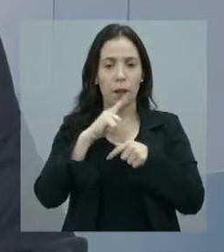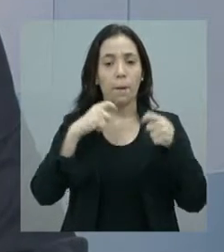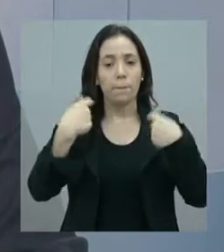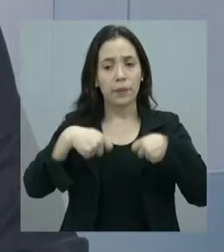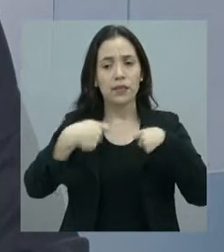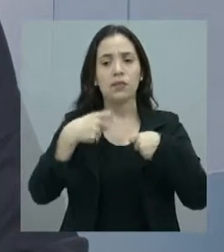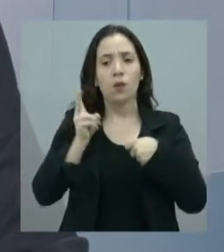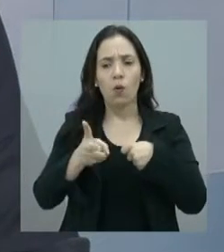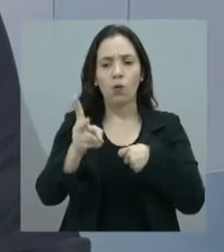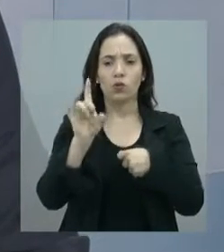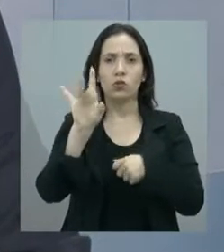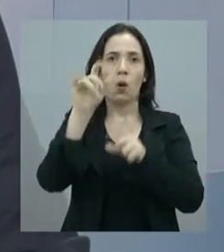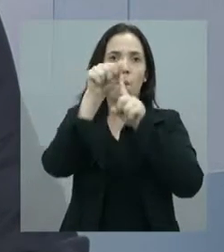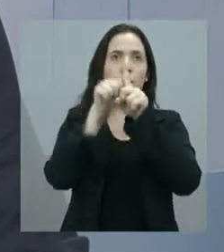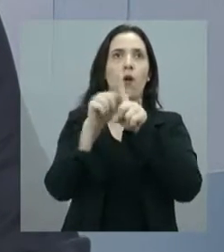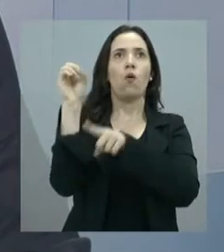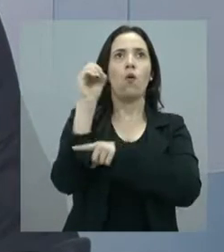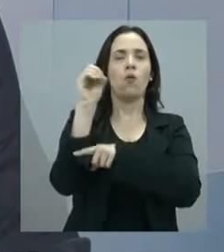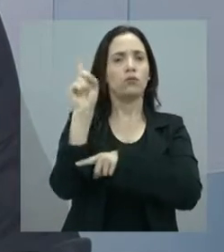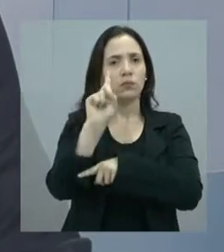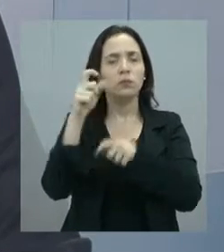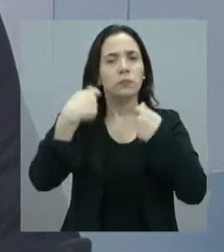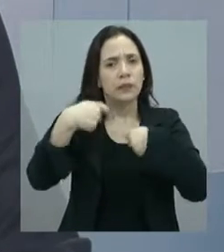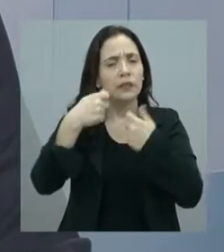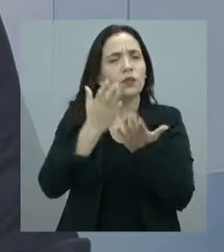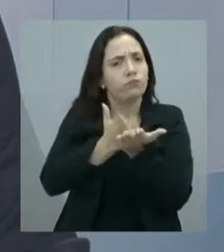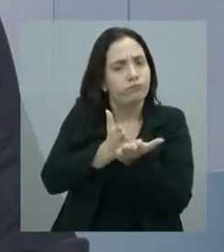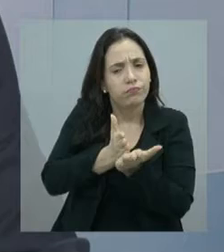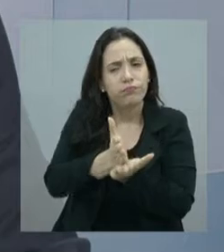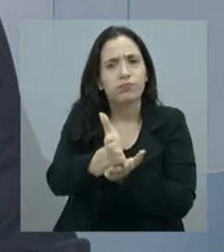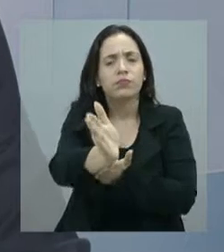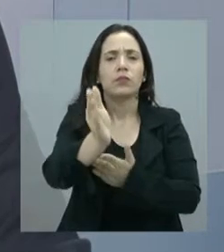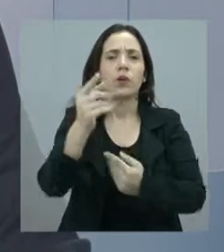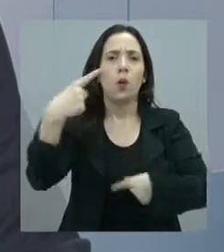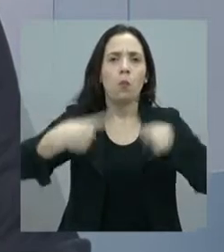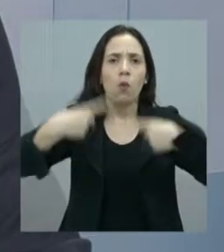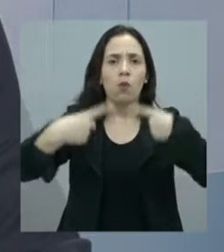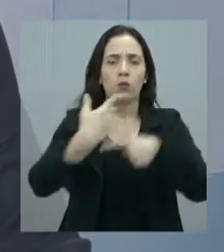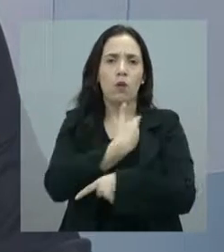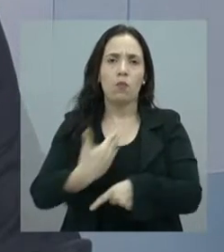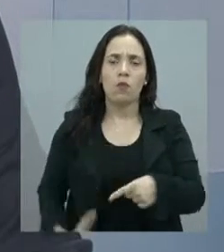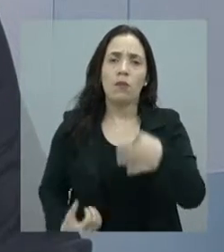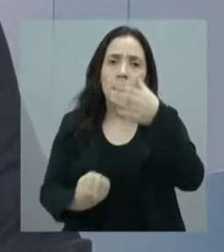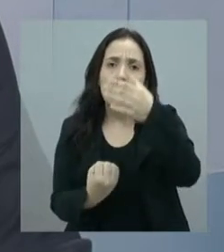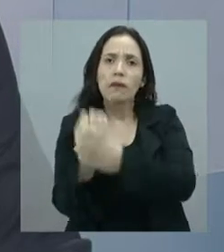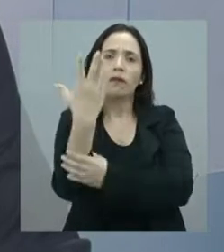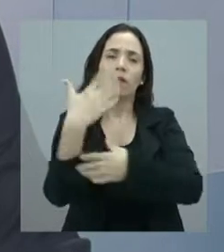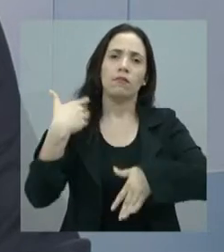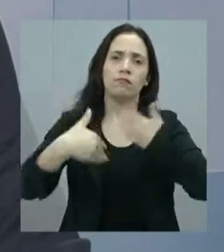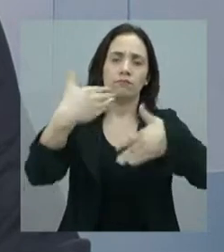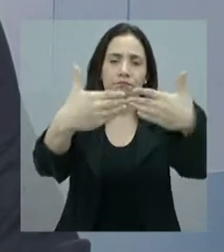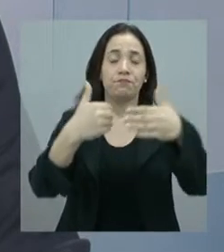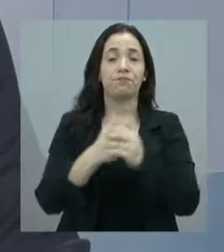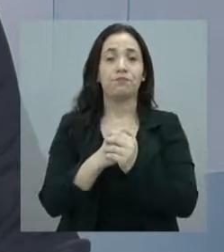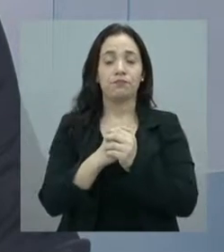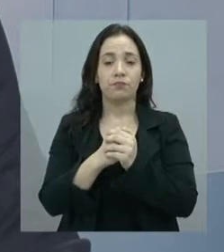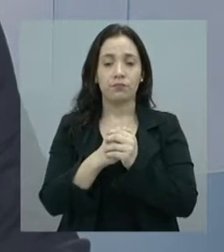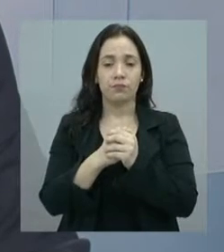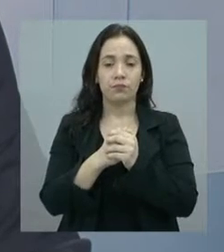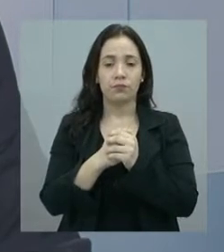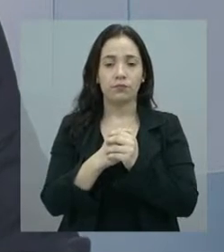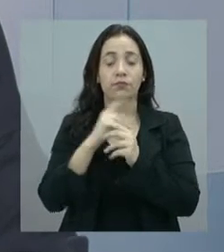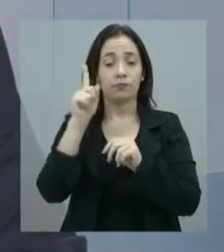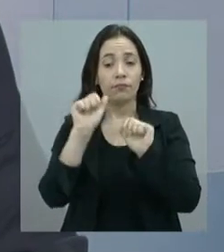continuidade, elas precisam ter uma sequência, ter uma proposta política que fique, né? Esse debate que a gente fez na casa no